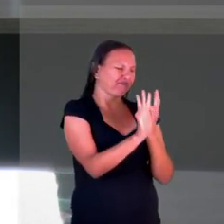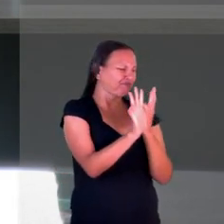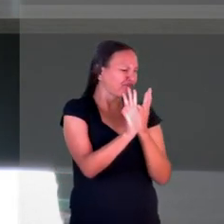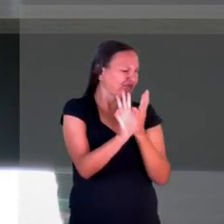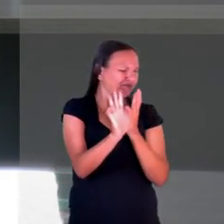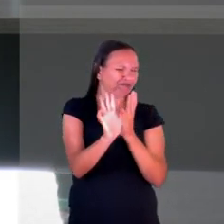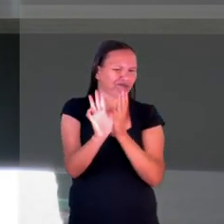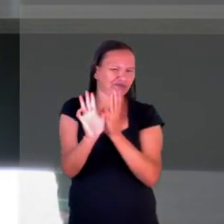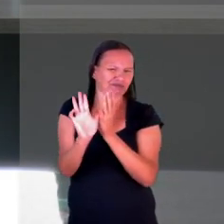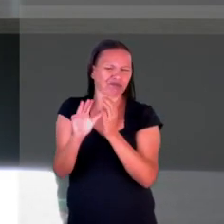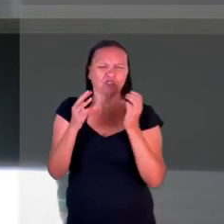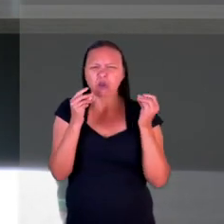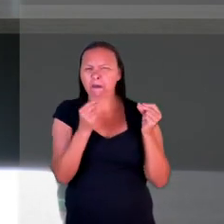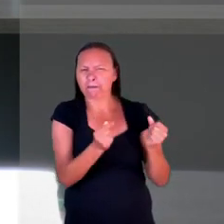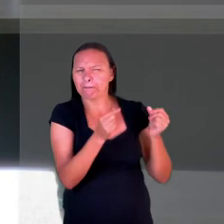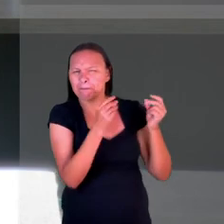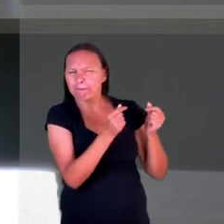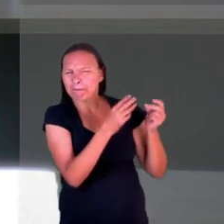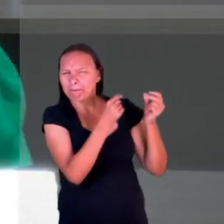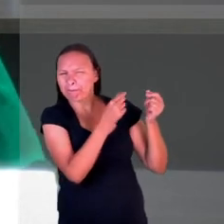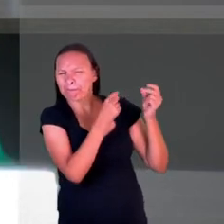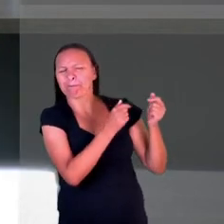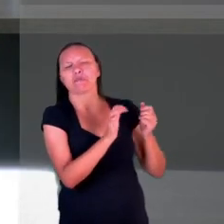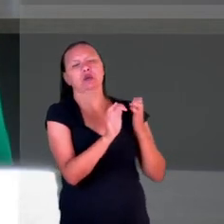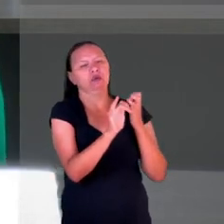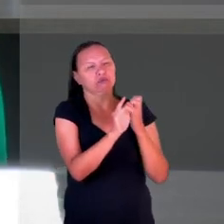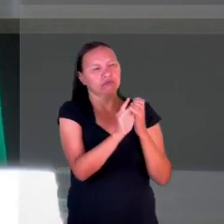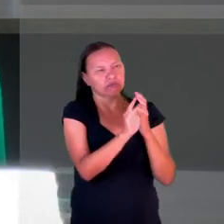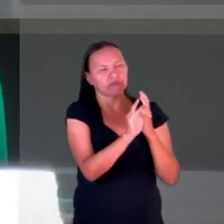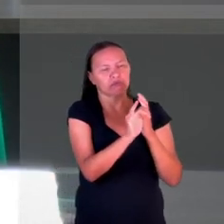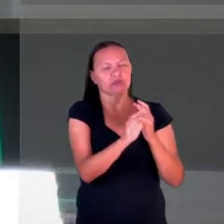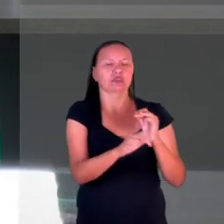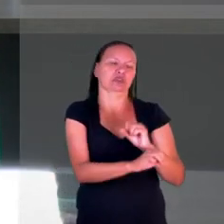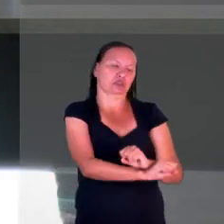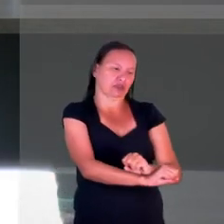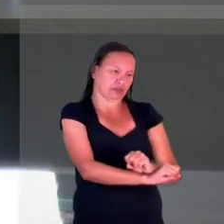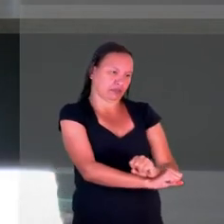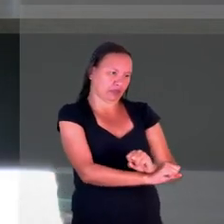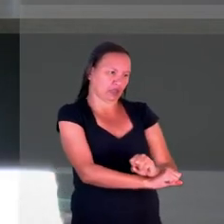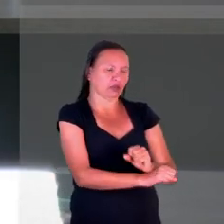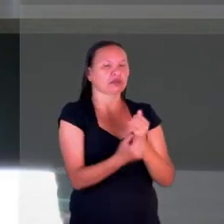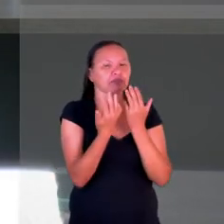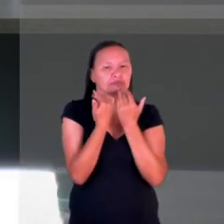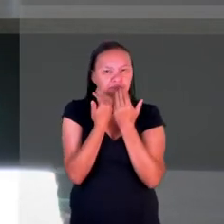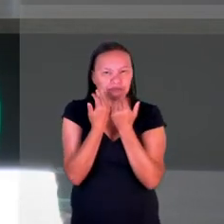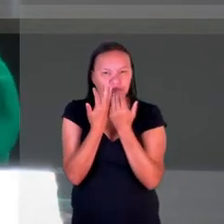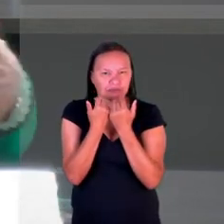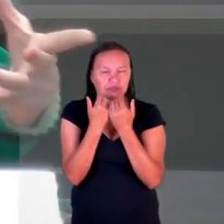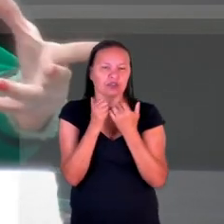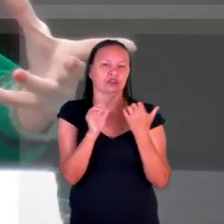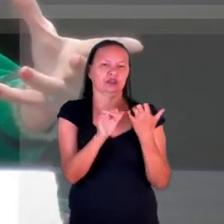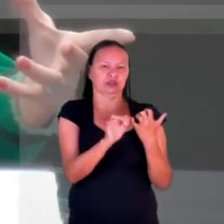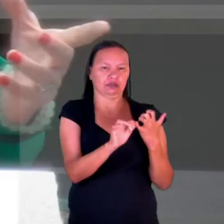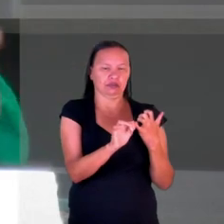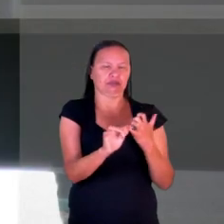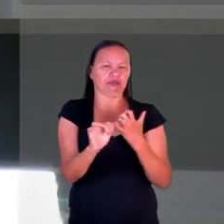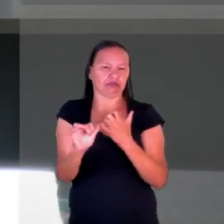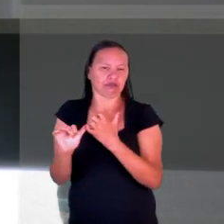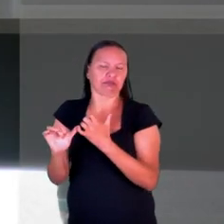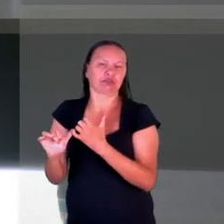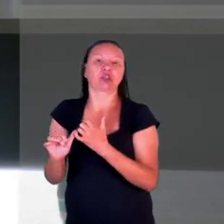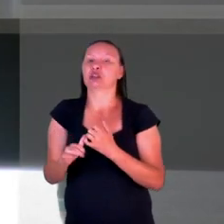a a essa questão eh de ser uma uma uma manifestação completamente